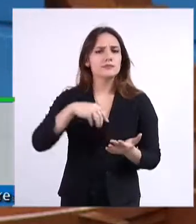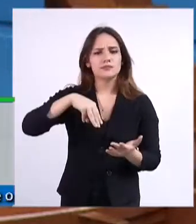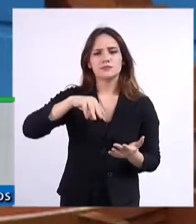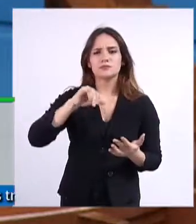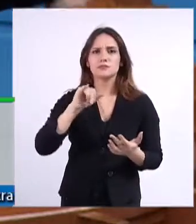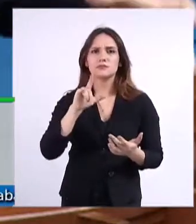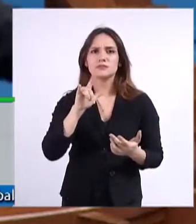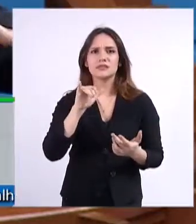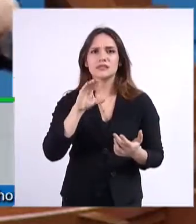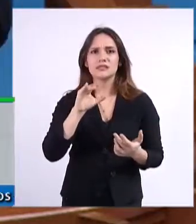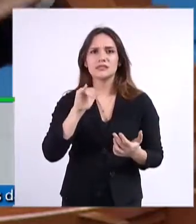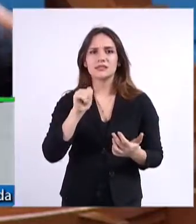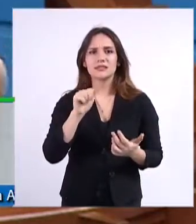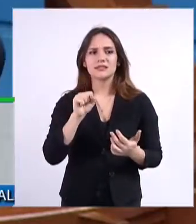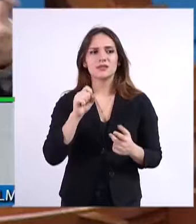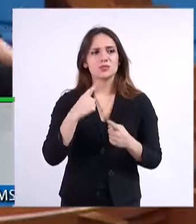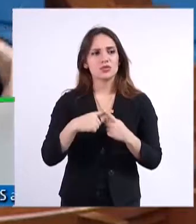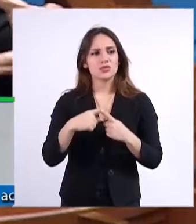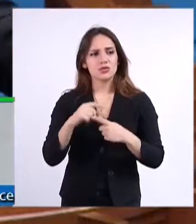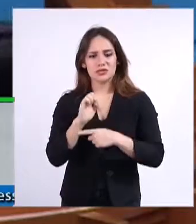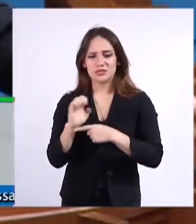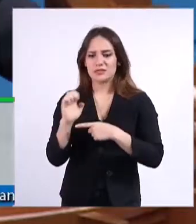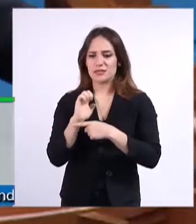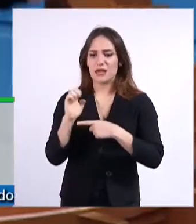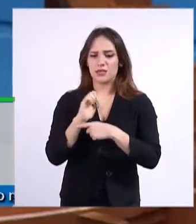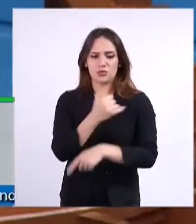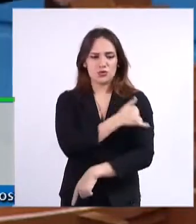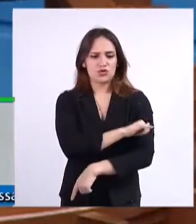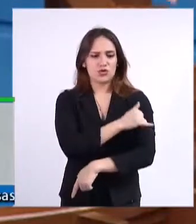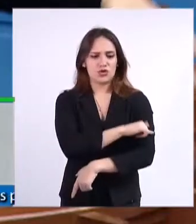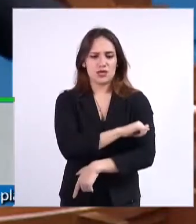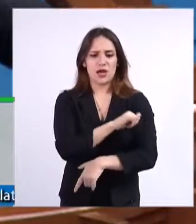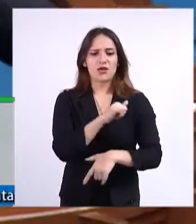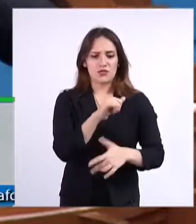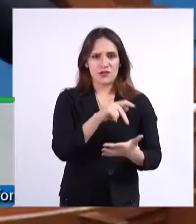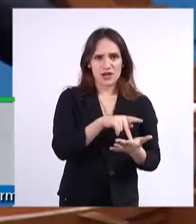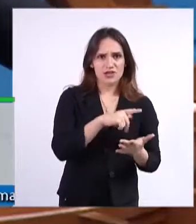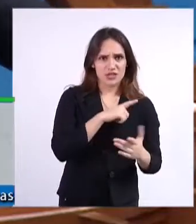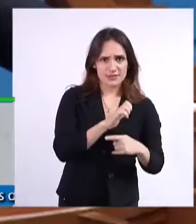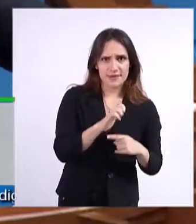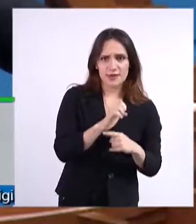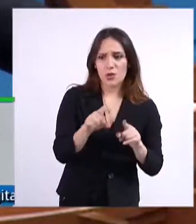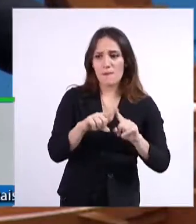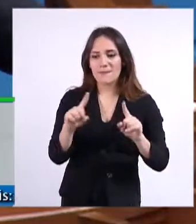aquele estado paralelo que existe no Rio de Janeiro, do crime organizado.